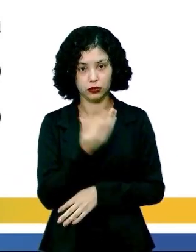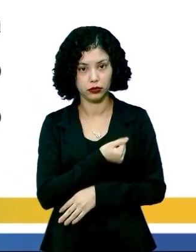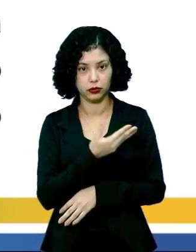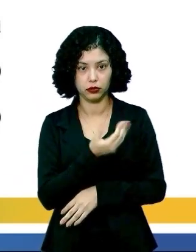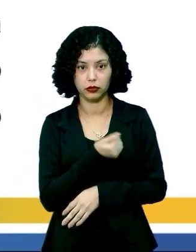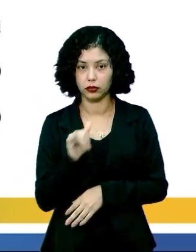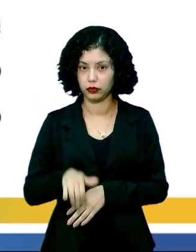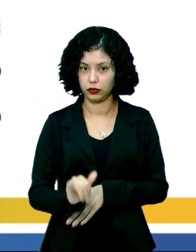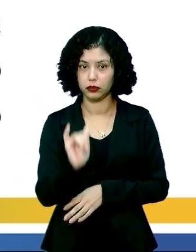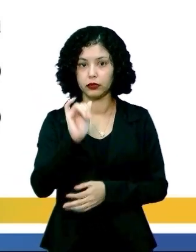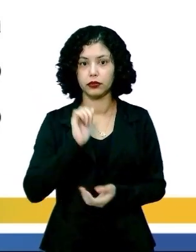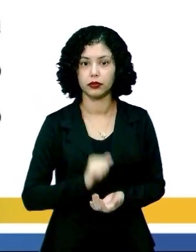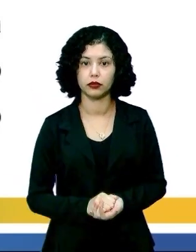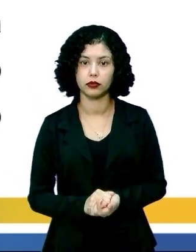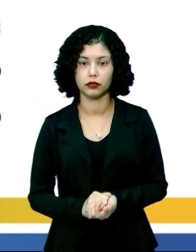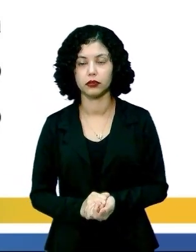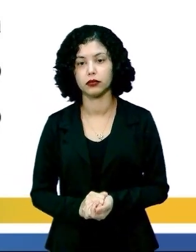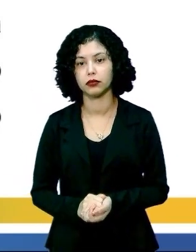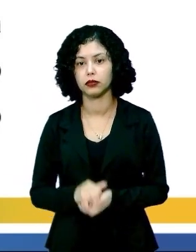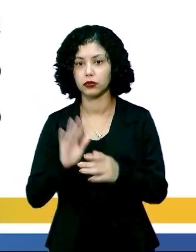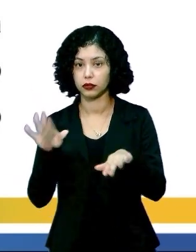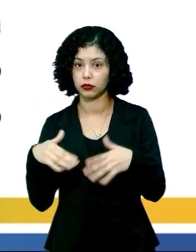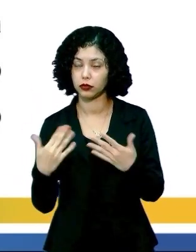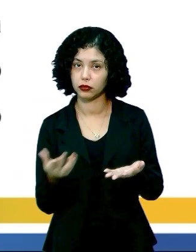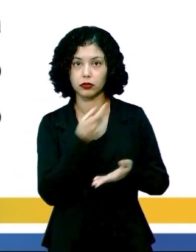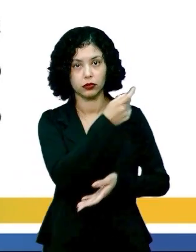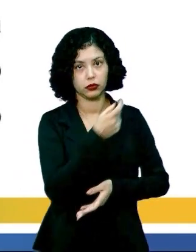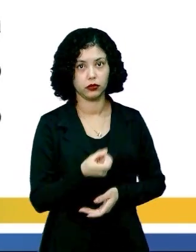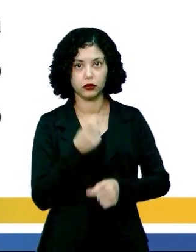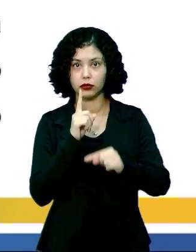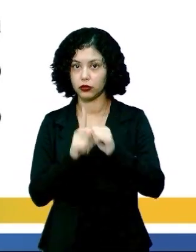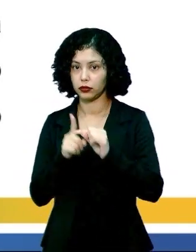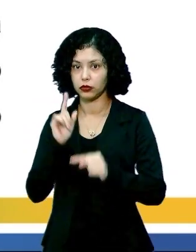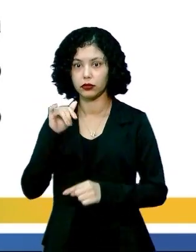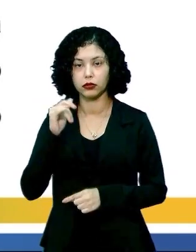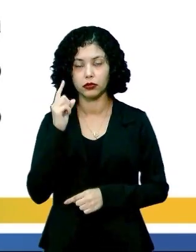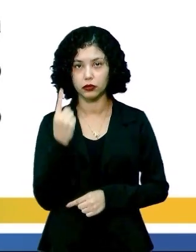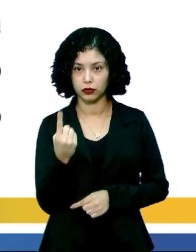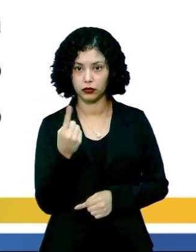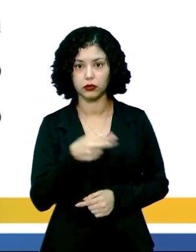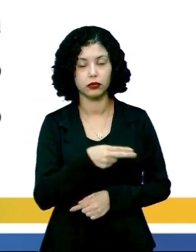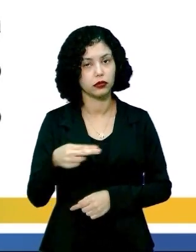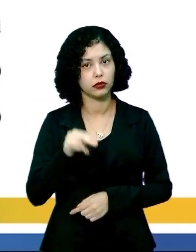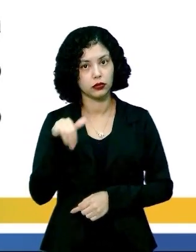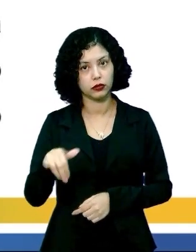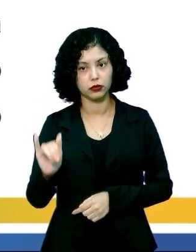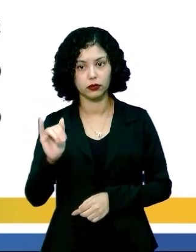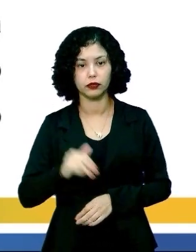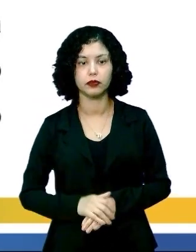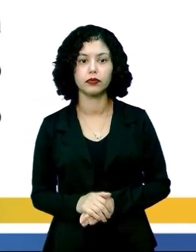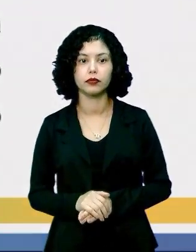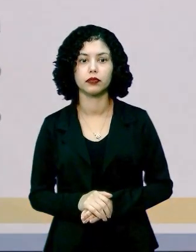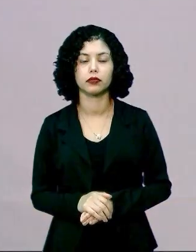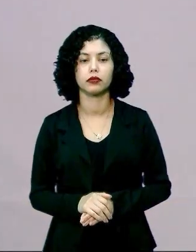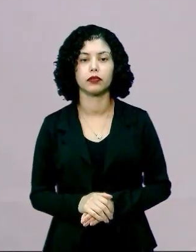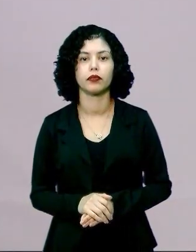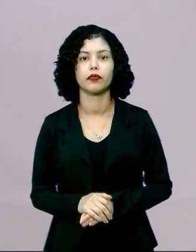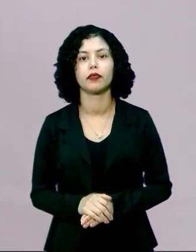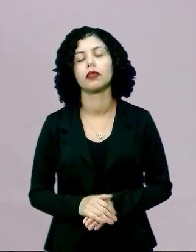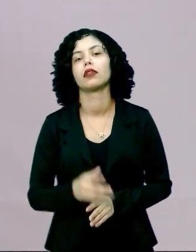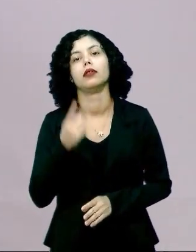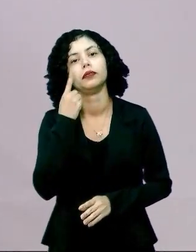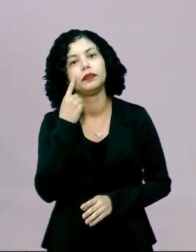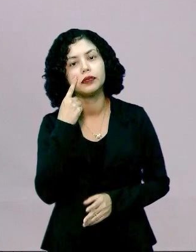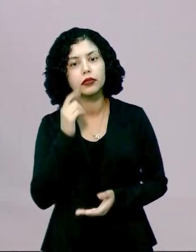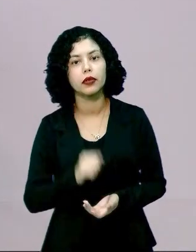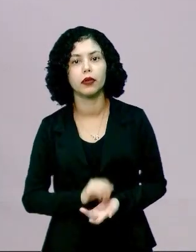y, existe um número real tal que x mais 1 é igual a y. Então, olha